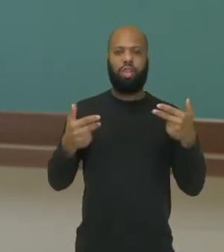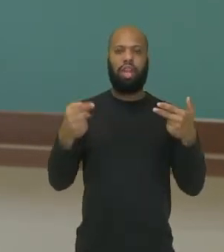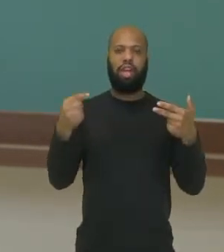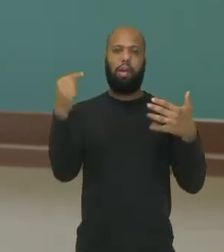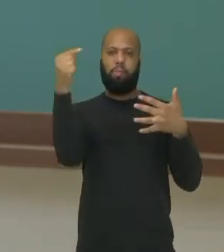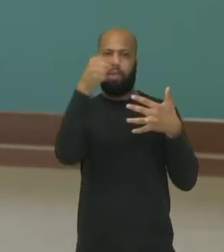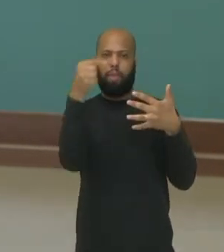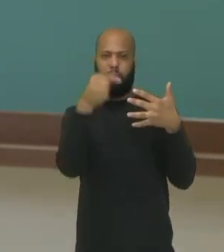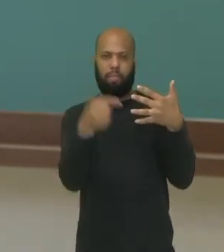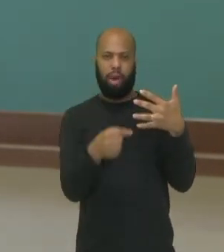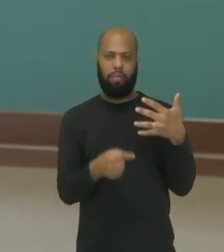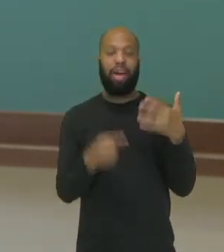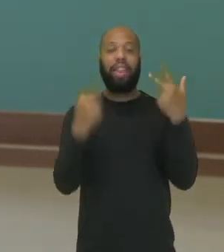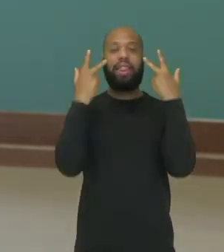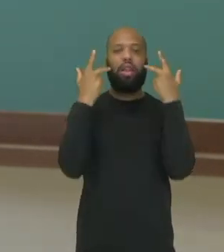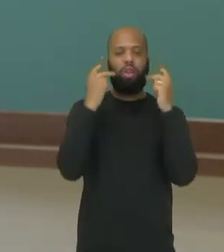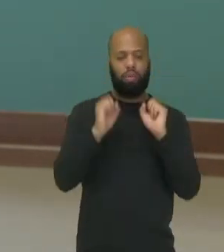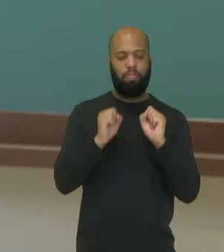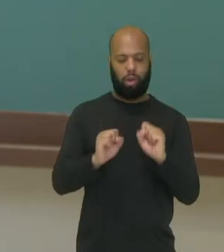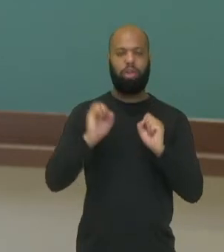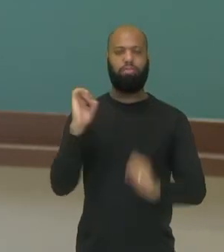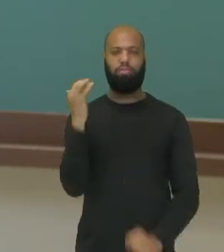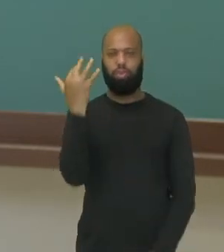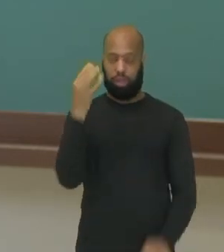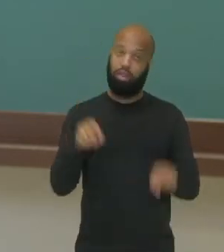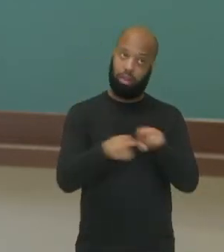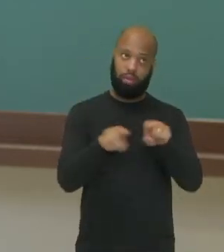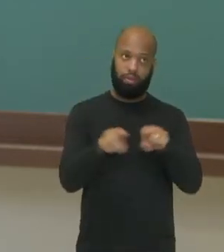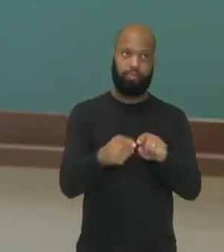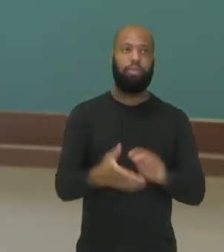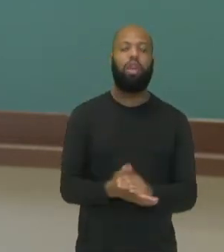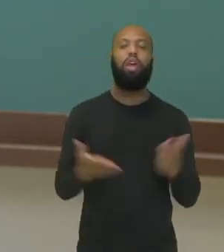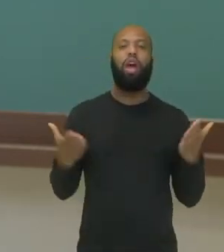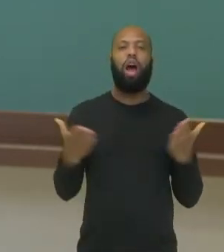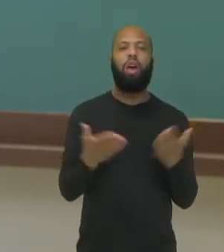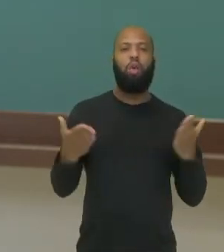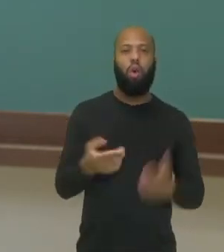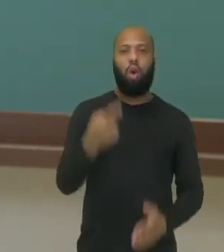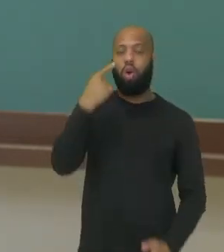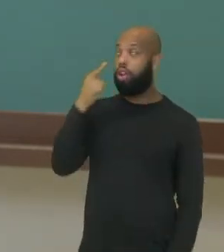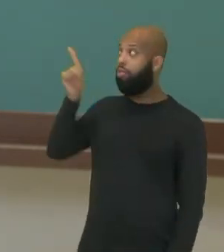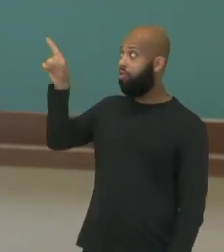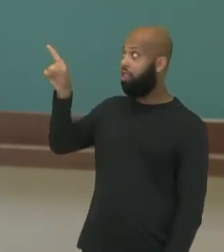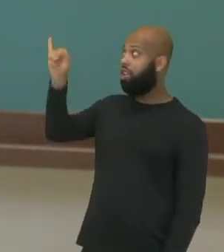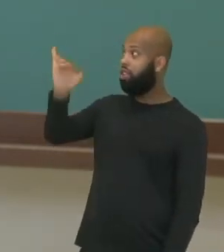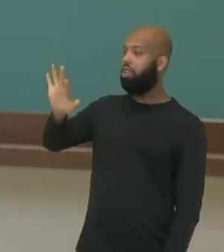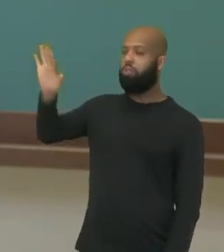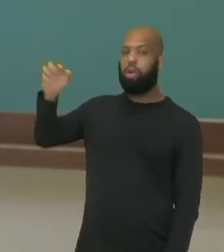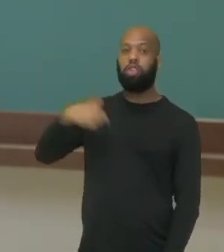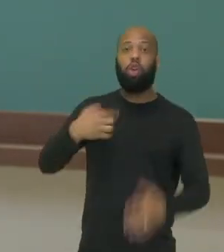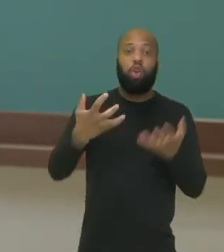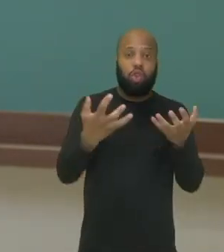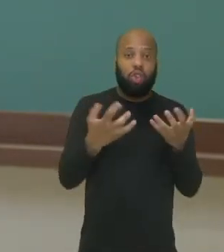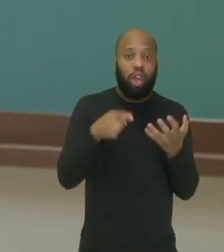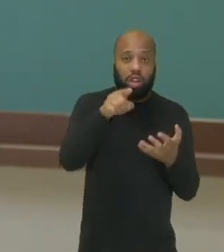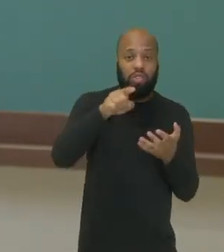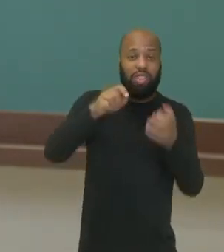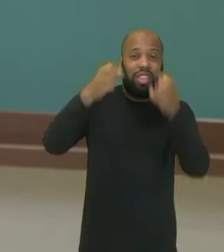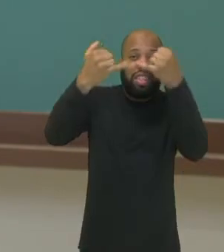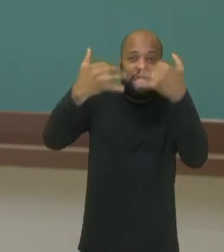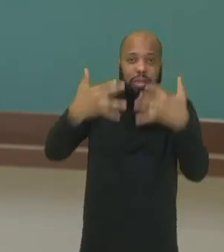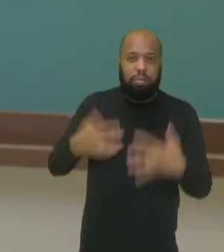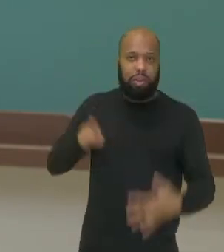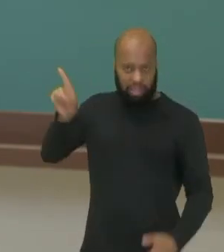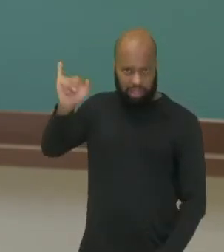bem. Agora eu quero convidar você para você descrever esta imagem. Pode